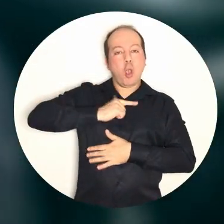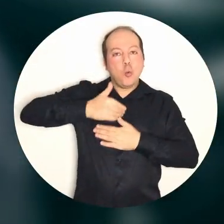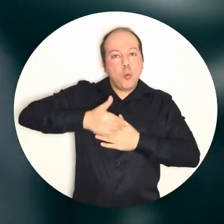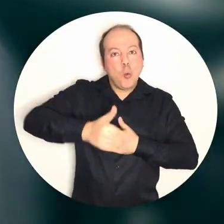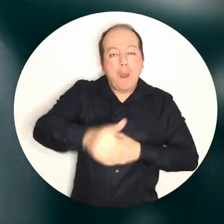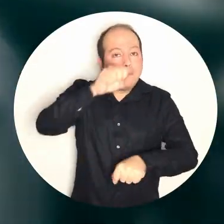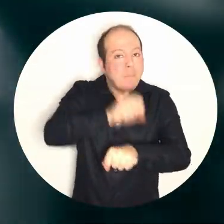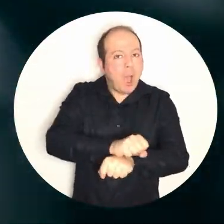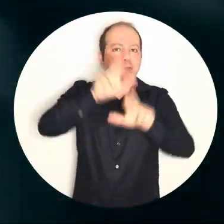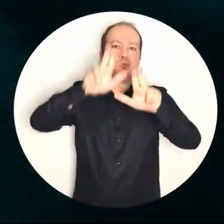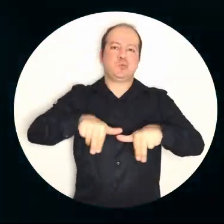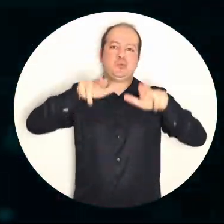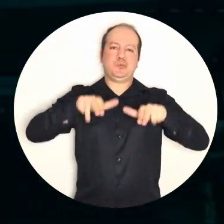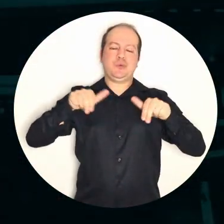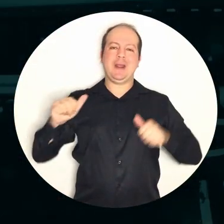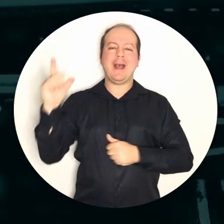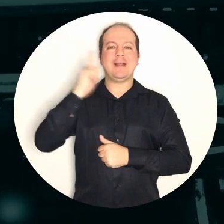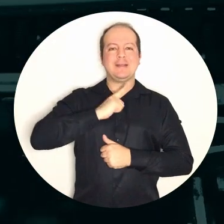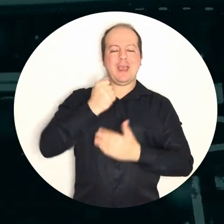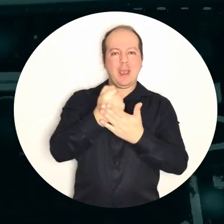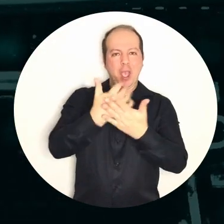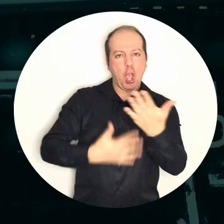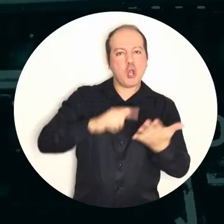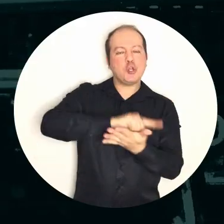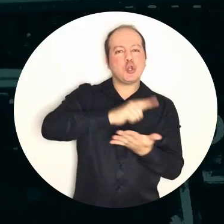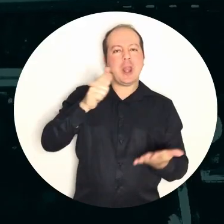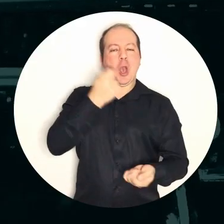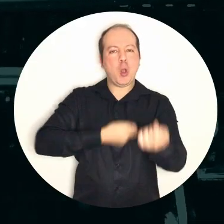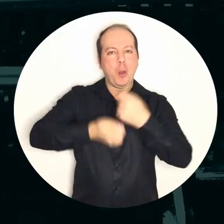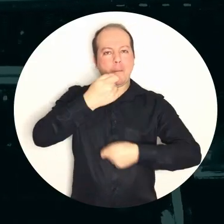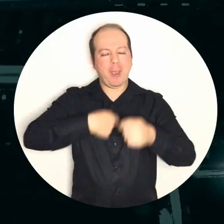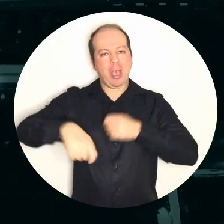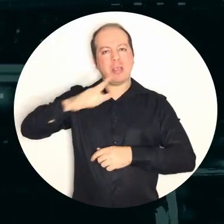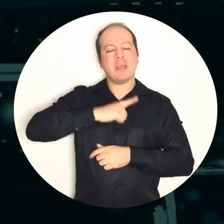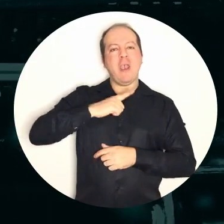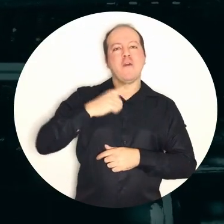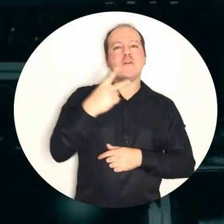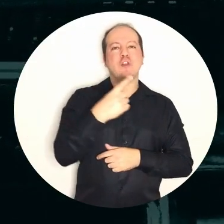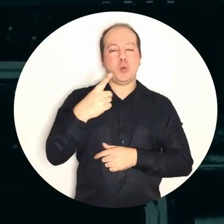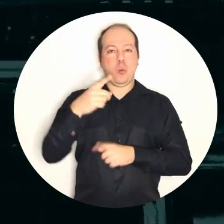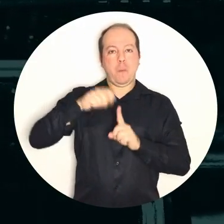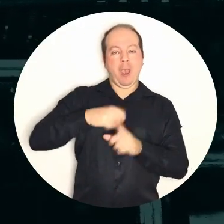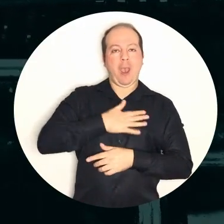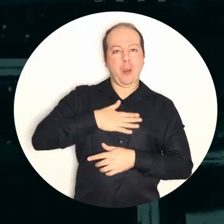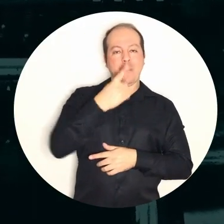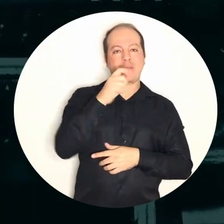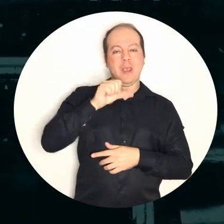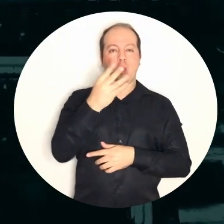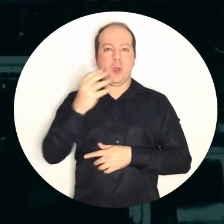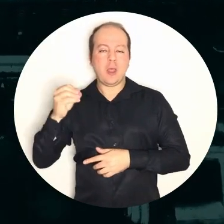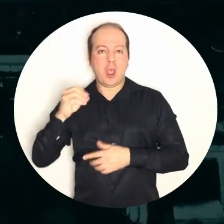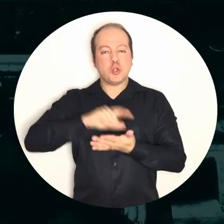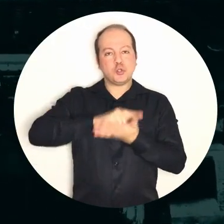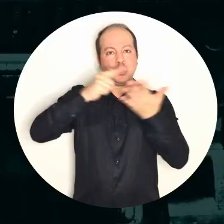para nunca mais parar. Uma crônica publicada pelo Jornal do Comércio, em 21 de agosto de 1940, na